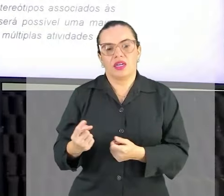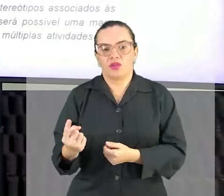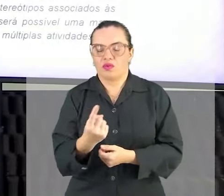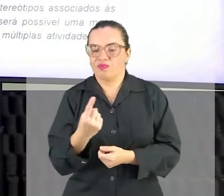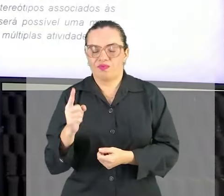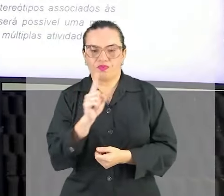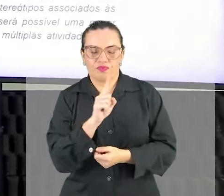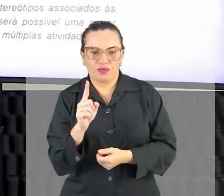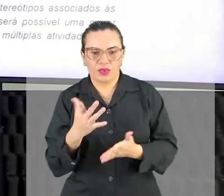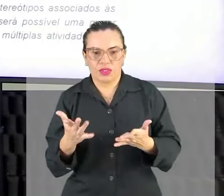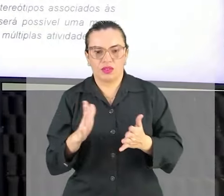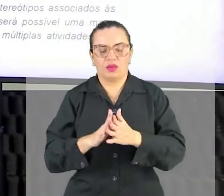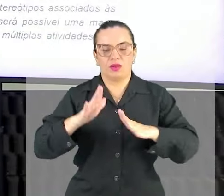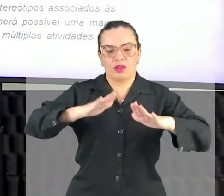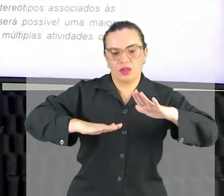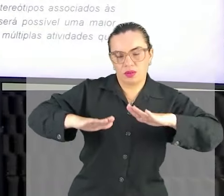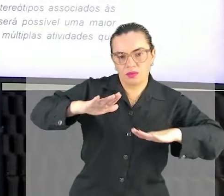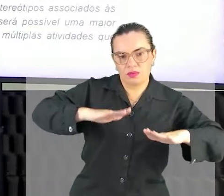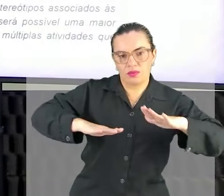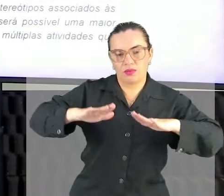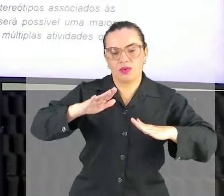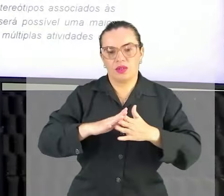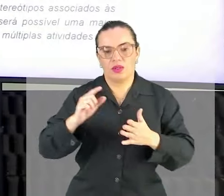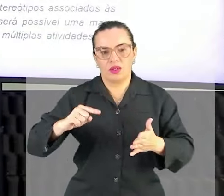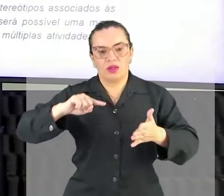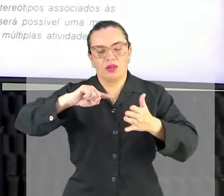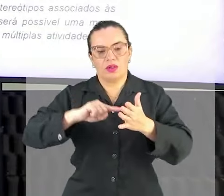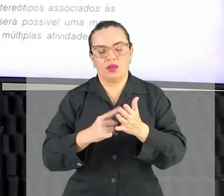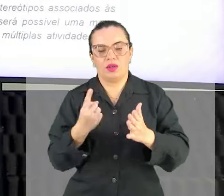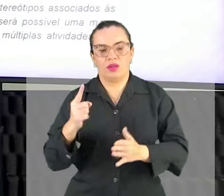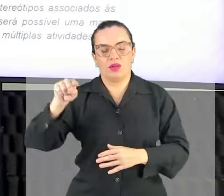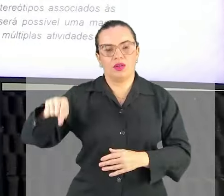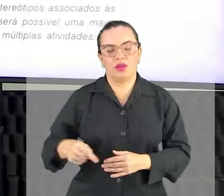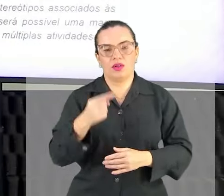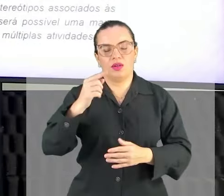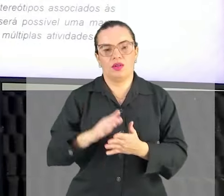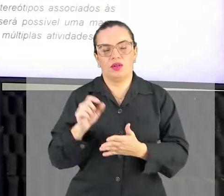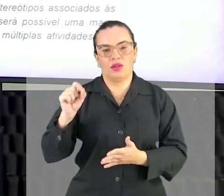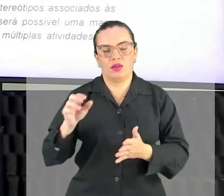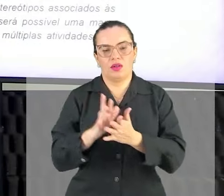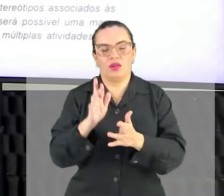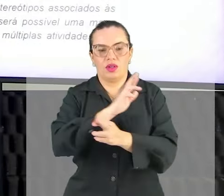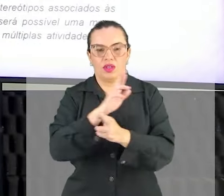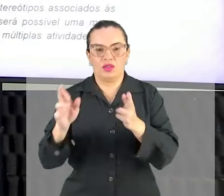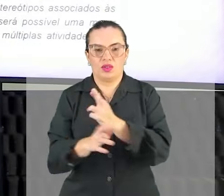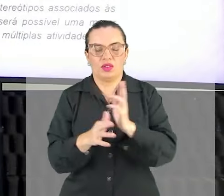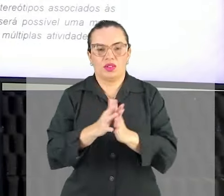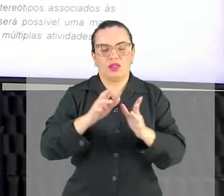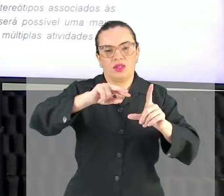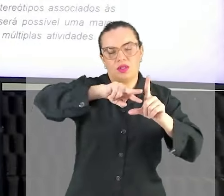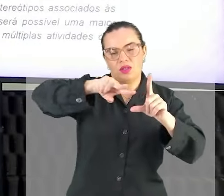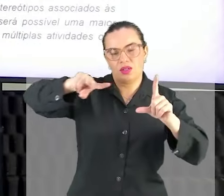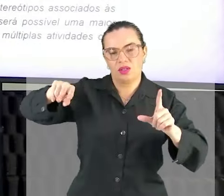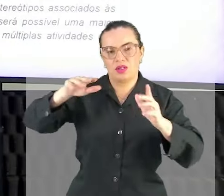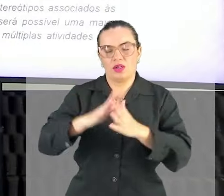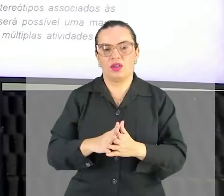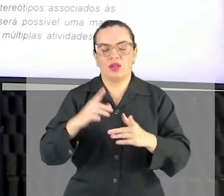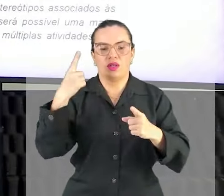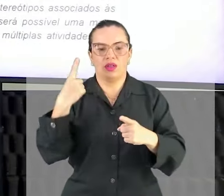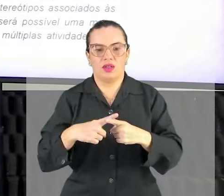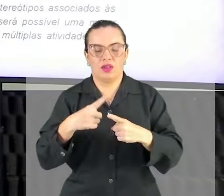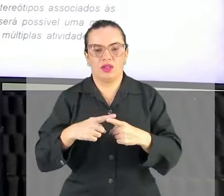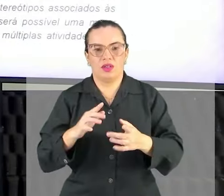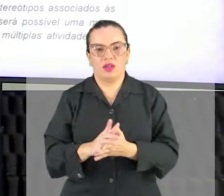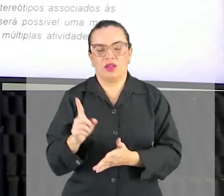tá? Então, tomem cuidado, foi uma redação nota 1000, mas tomem cuidado com o agente relacionado à mídia, porque, por vezes,